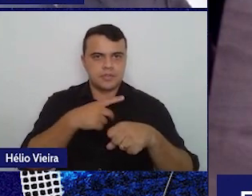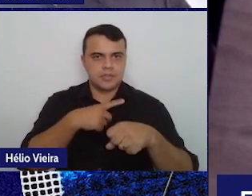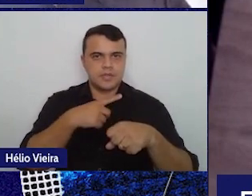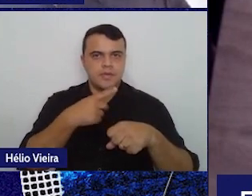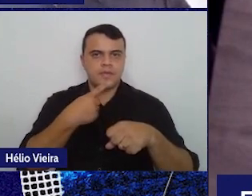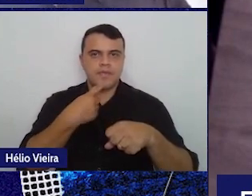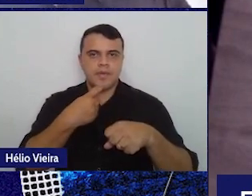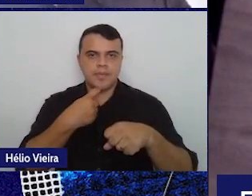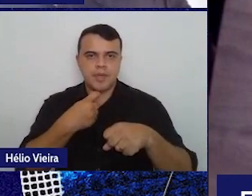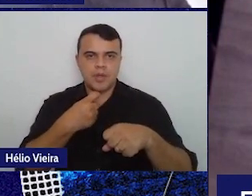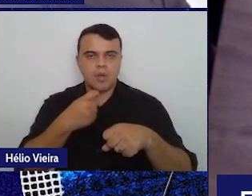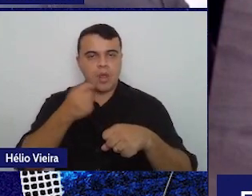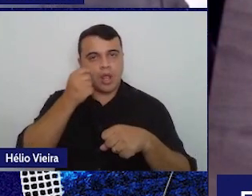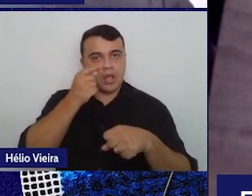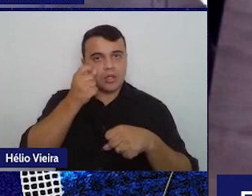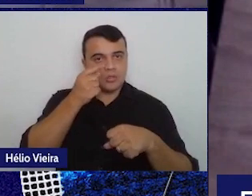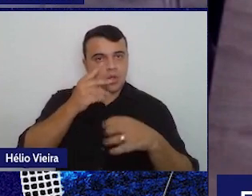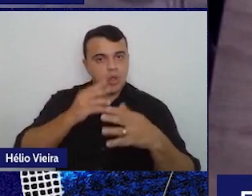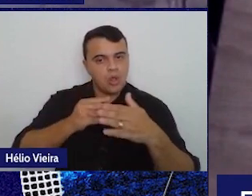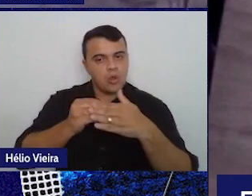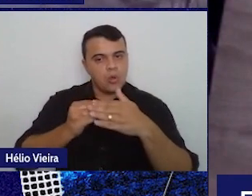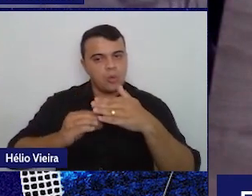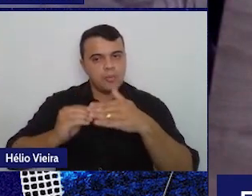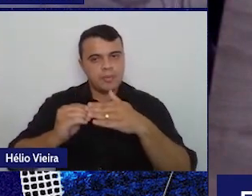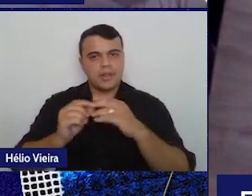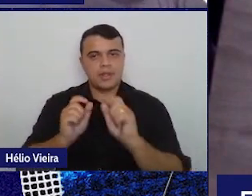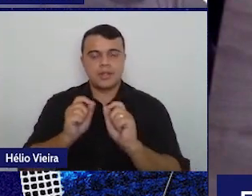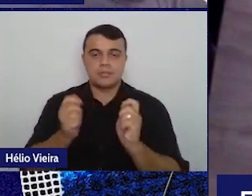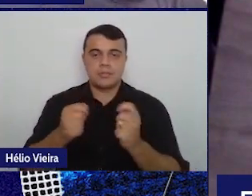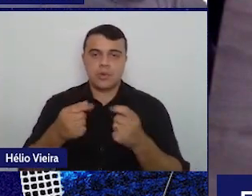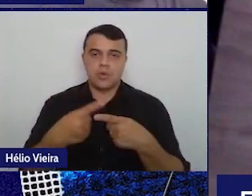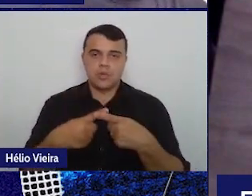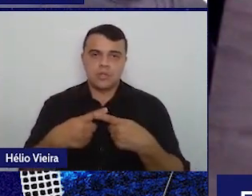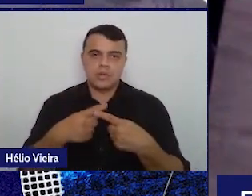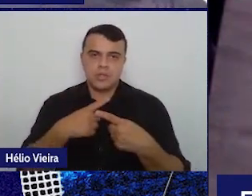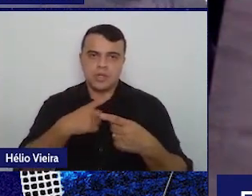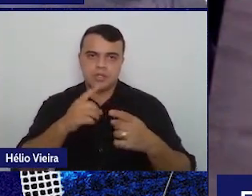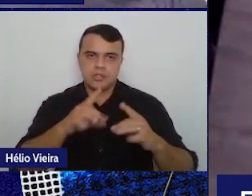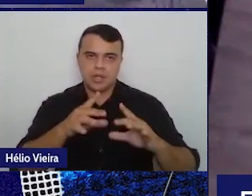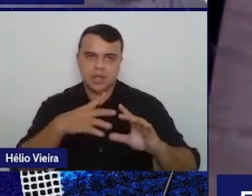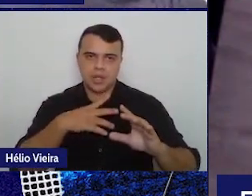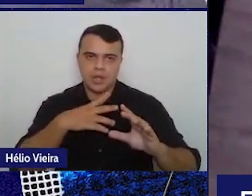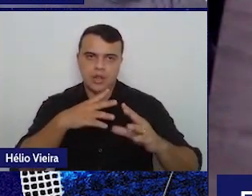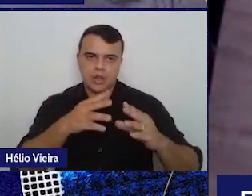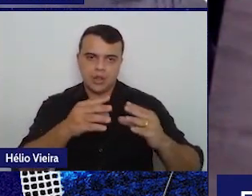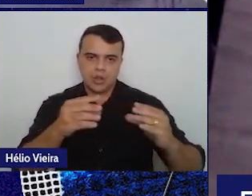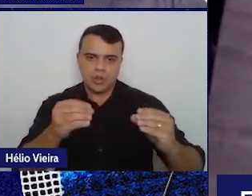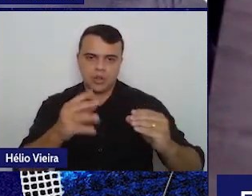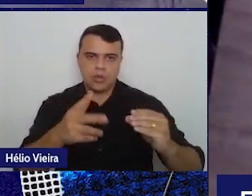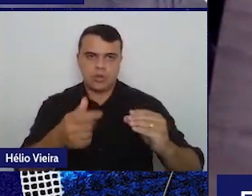vermelho e o azul são complementares. A gente pode deixar ele com o fio inteiro,